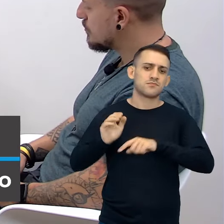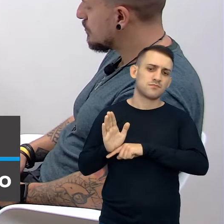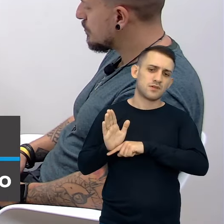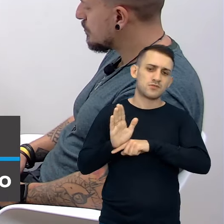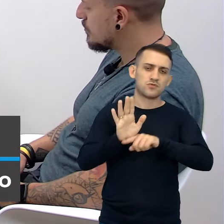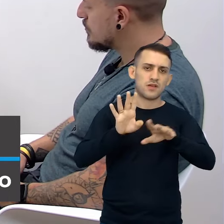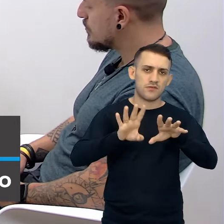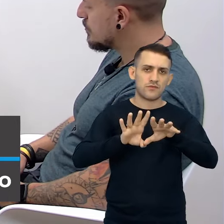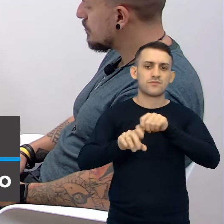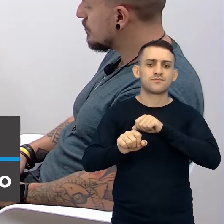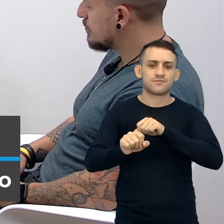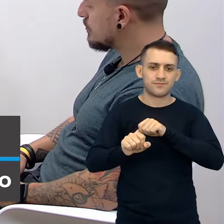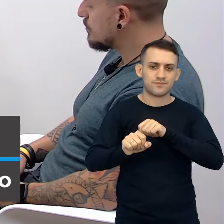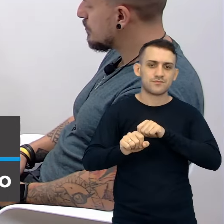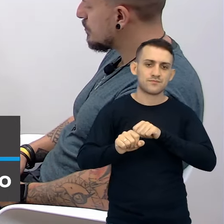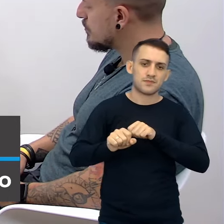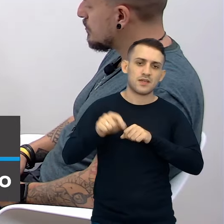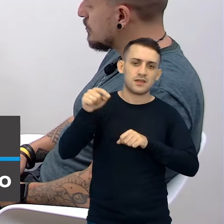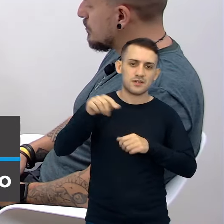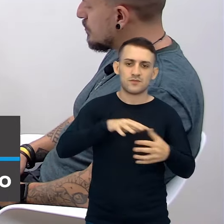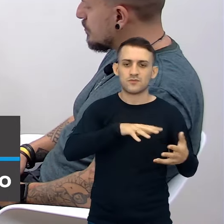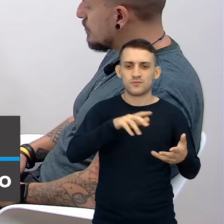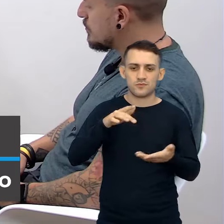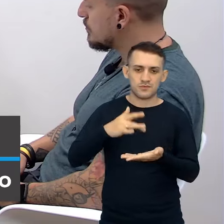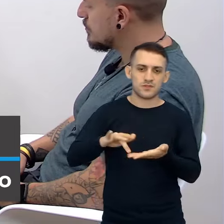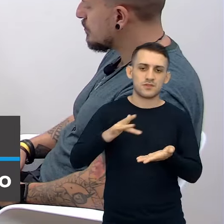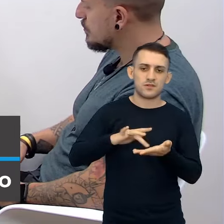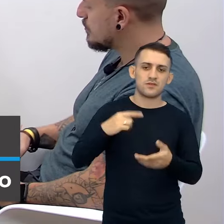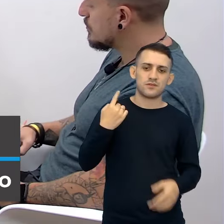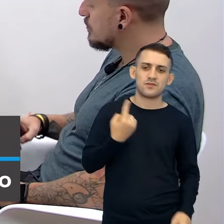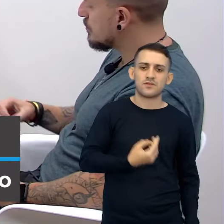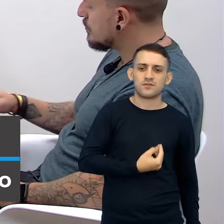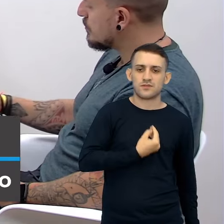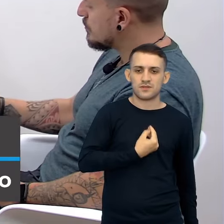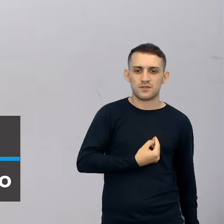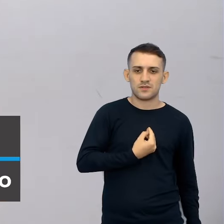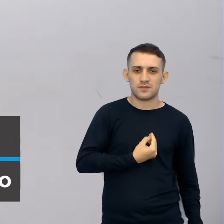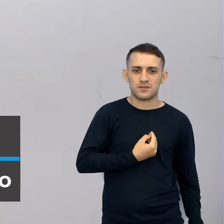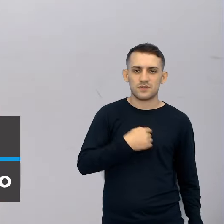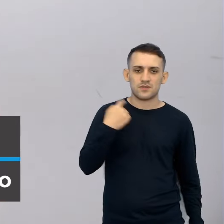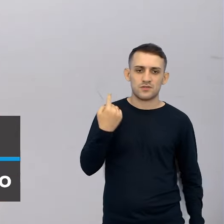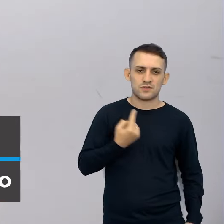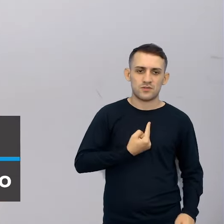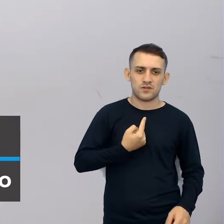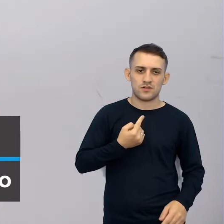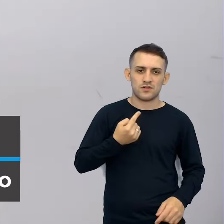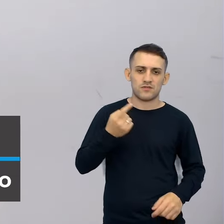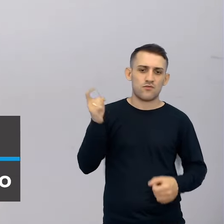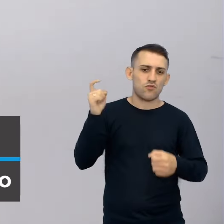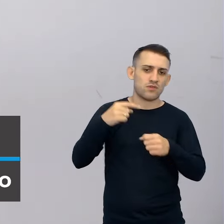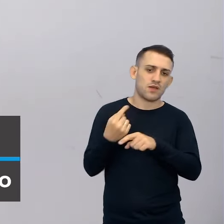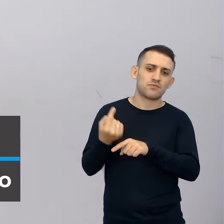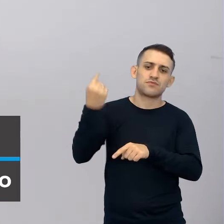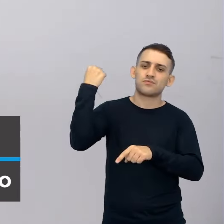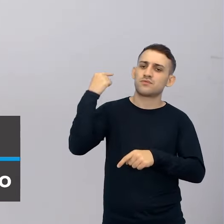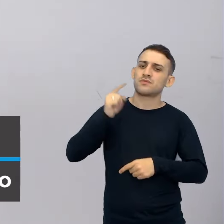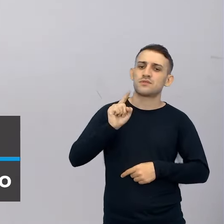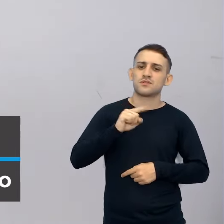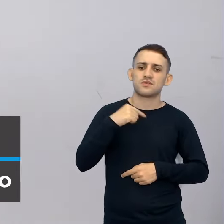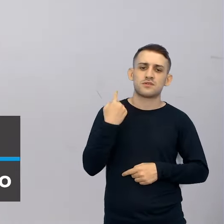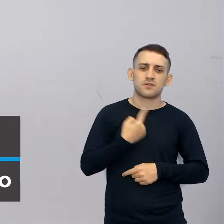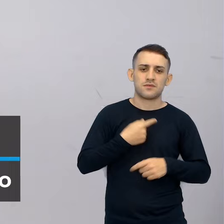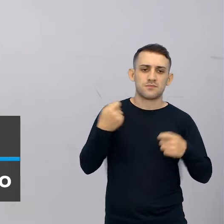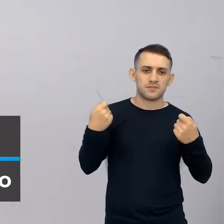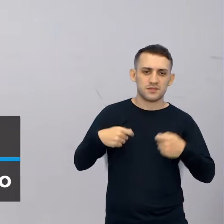esta formação diante deste mundo digital que estamos vivendo. A gente não vai retroceder a isso, então, de alguma forma, a gente